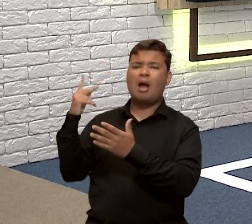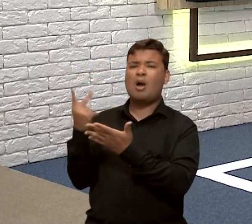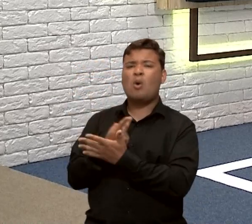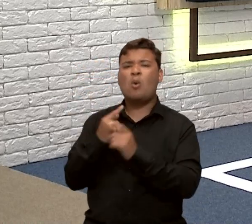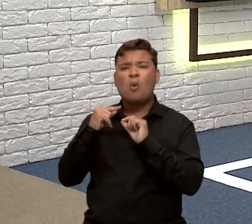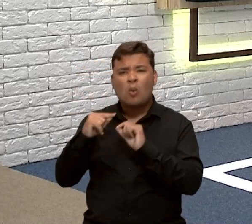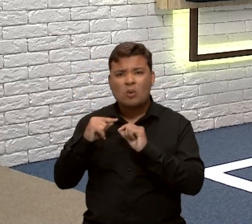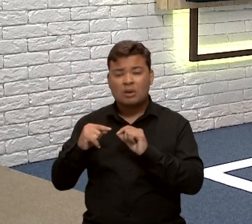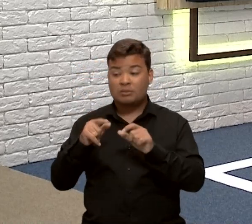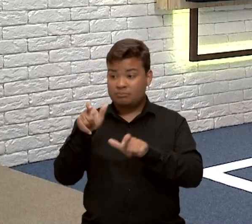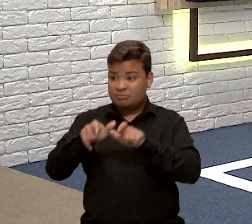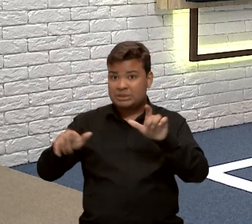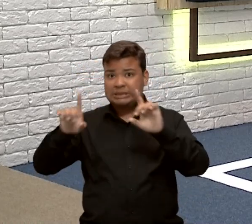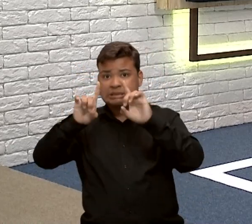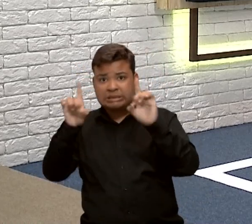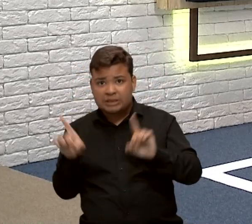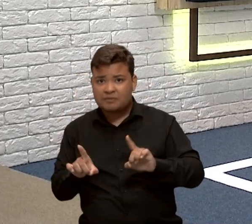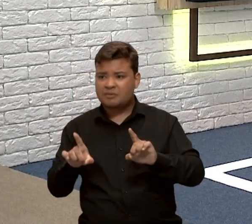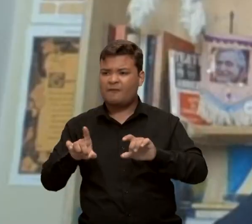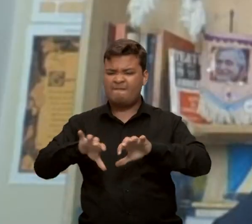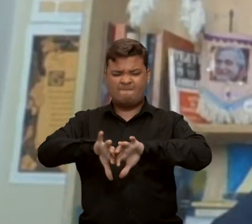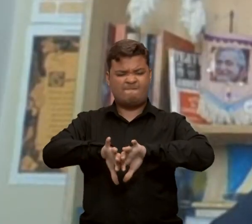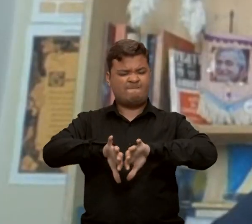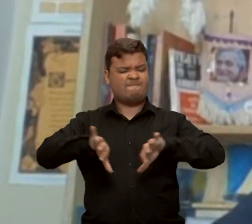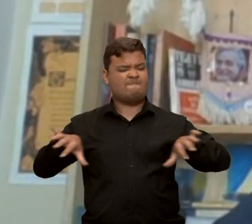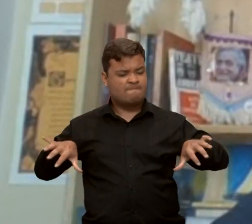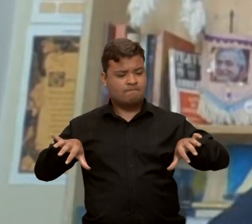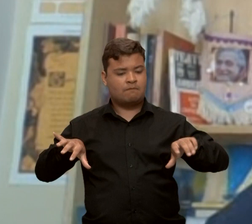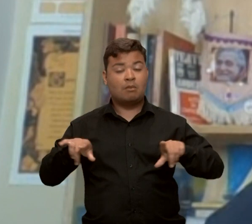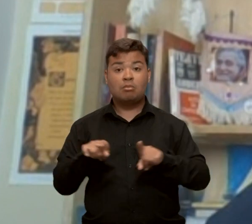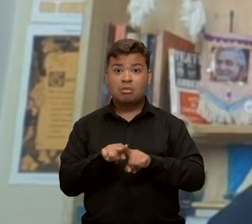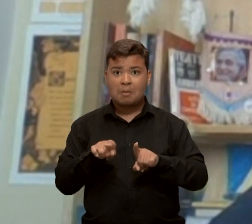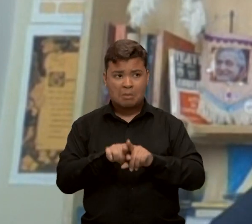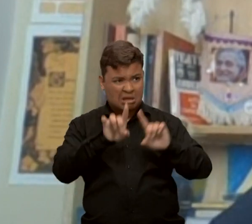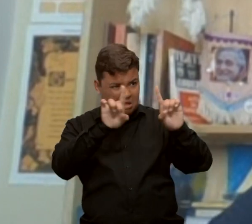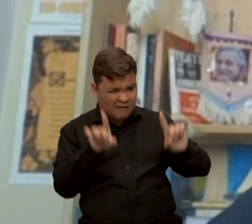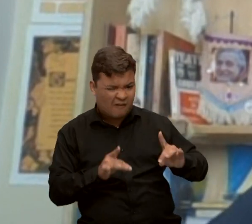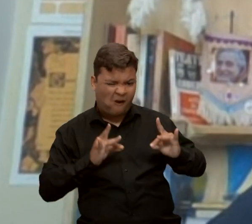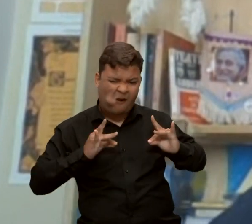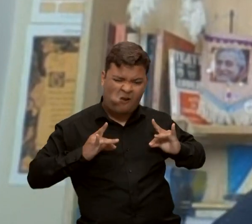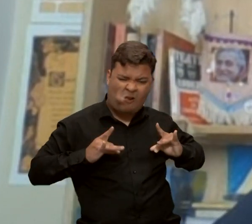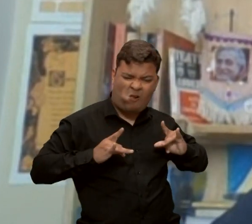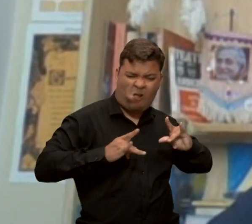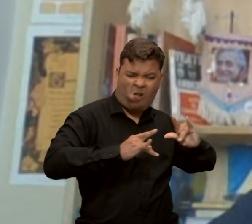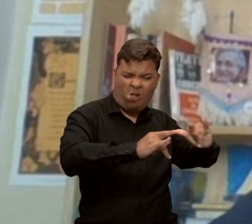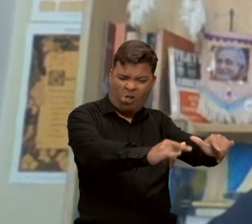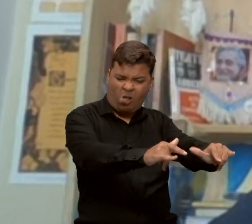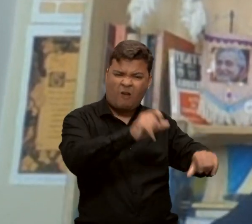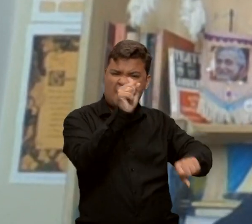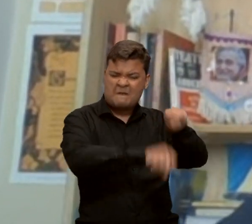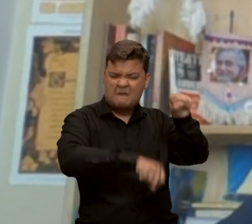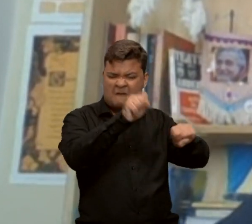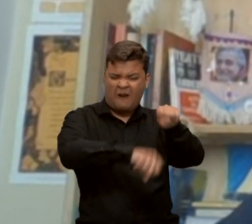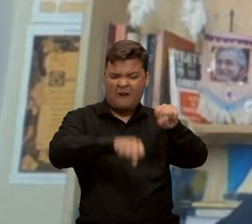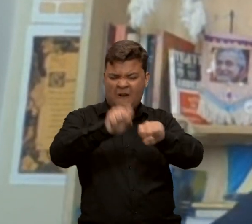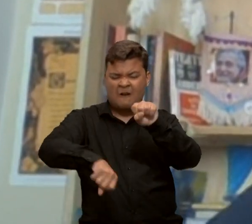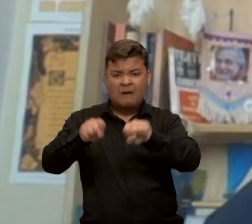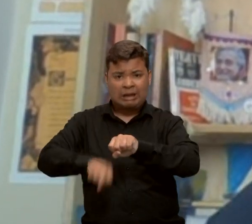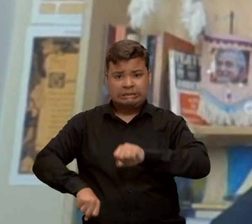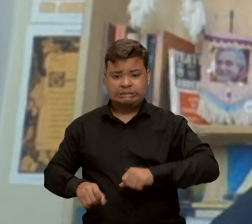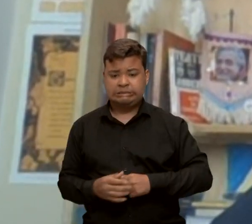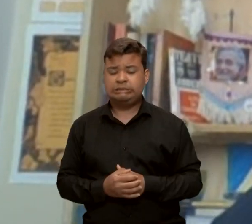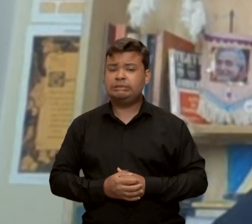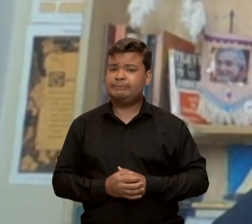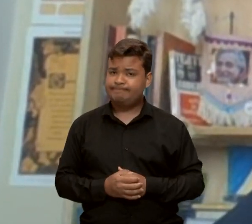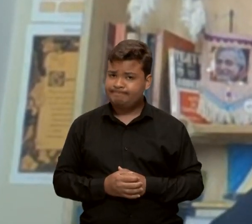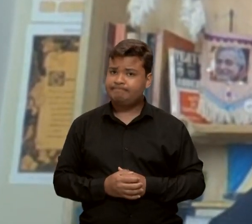de segregação, até de extermínio, quando a gente vai estudar a história da pessoa com deficiência e a luta por seus direitos.